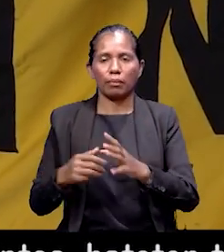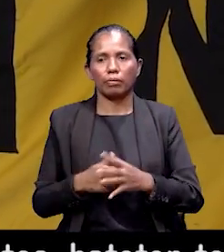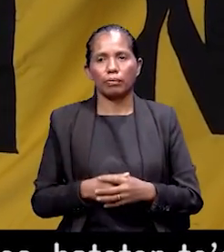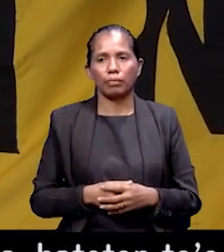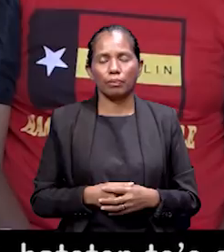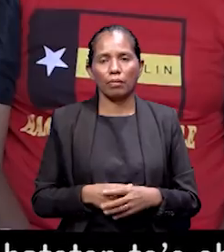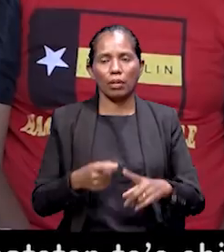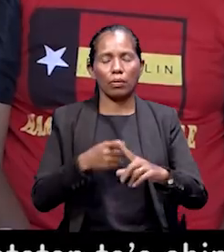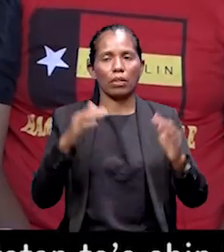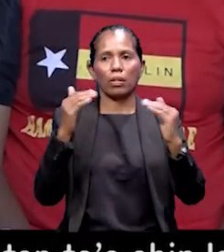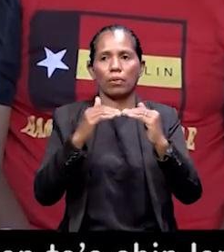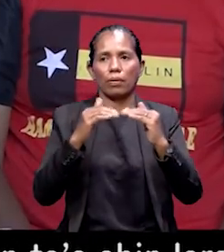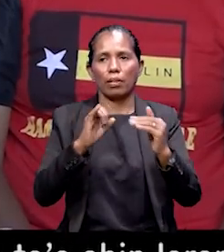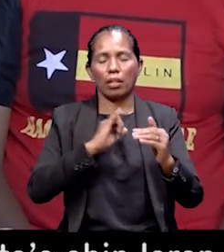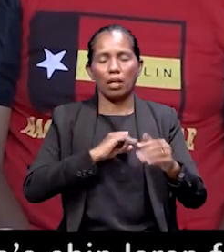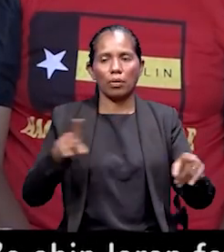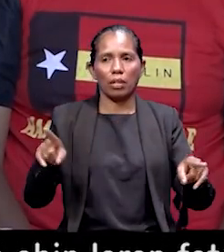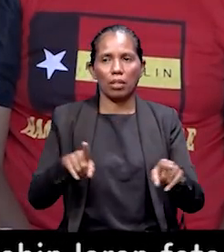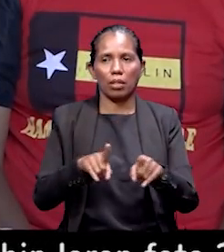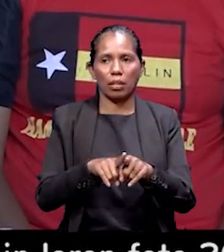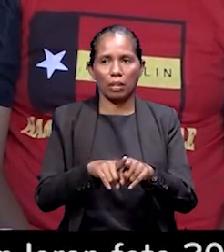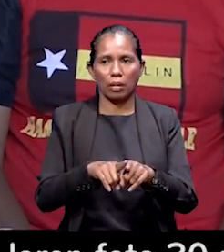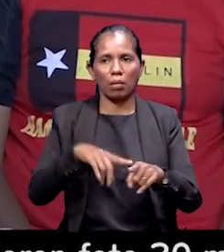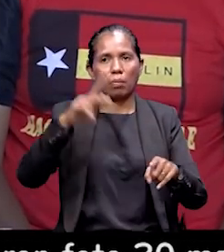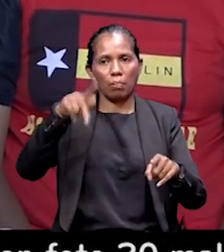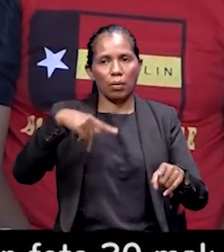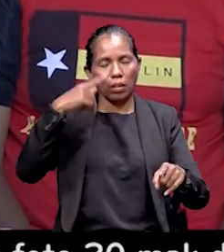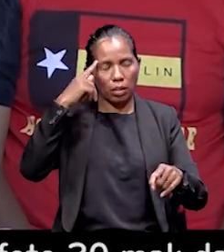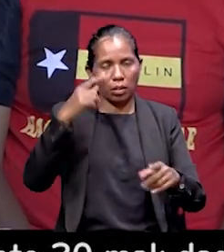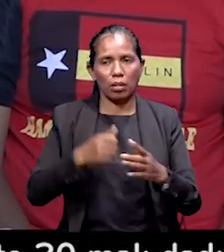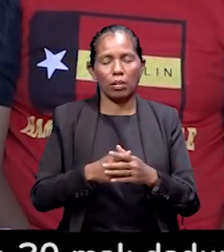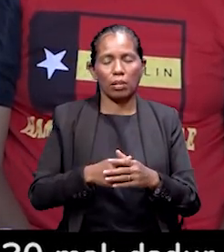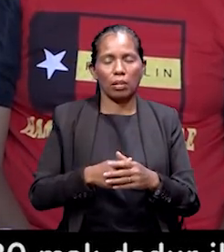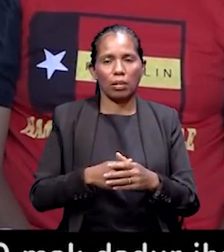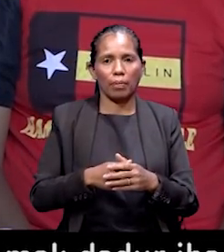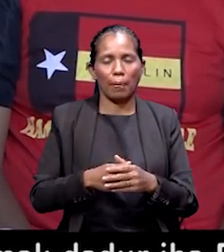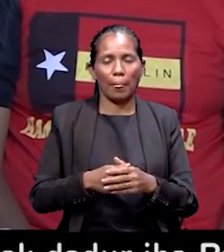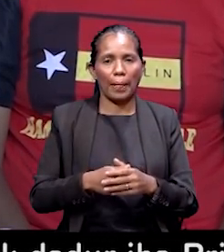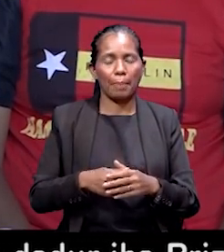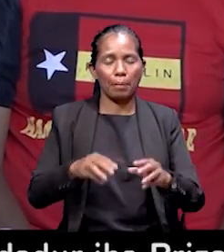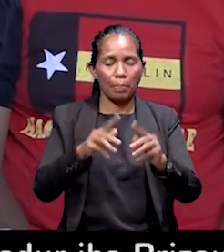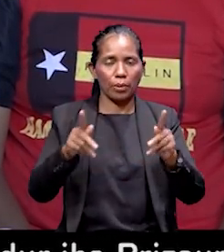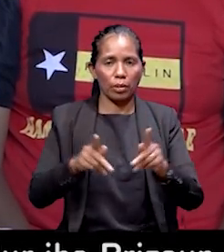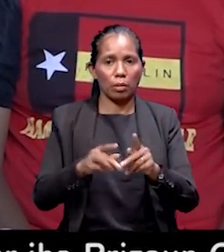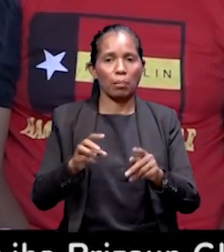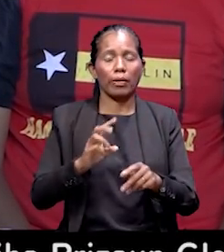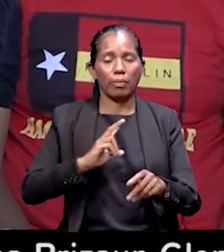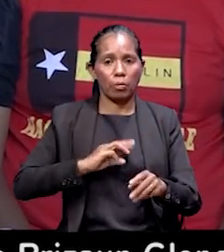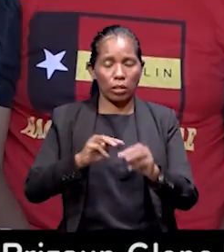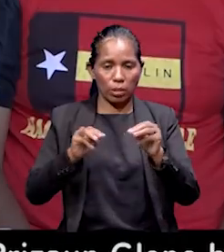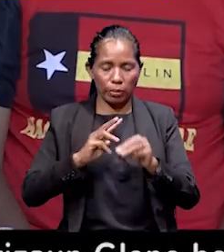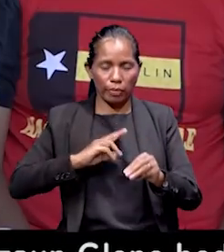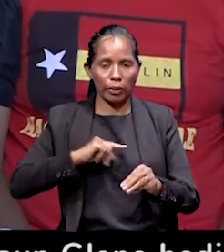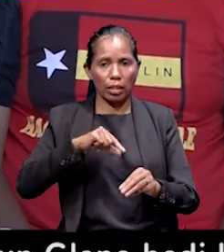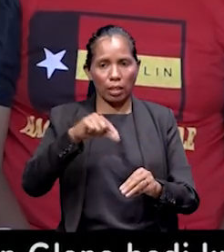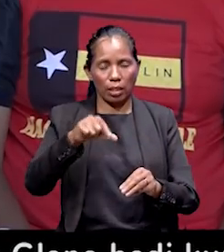empresa Irene, Haunura Corredor Comissão Político, posto administrativo Watulari, declara para público Catac.